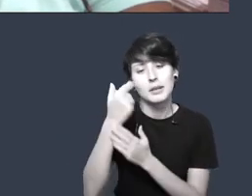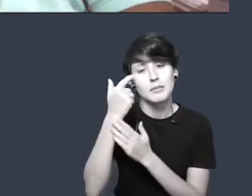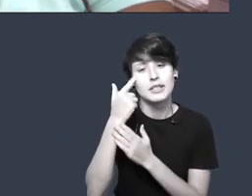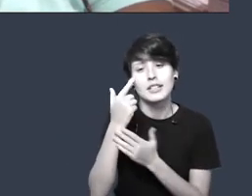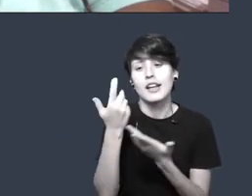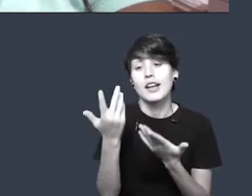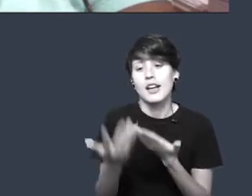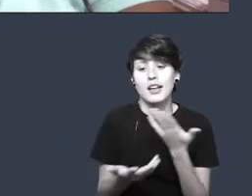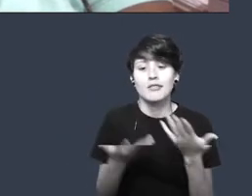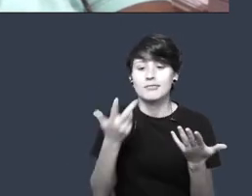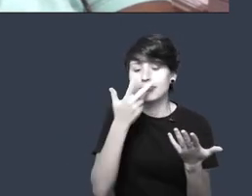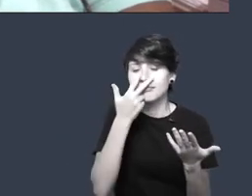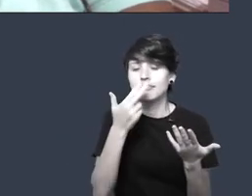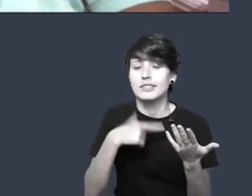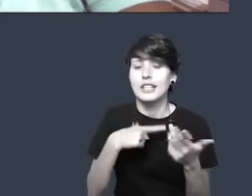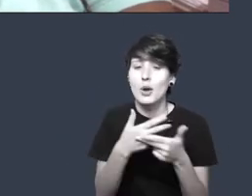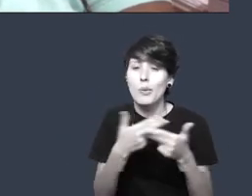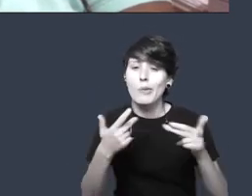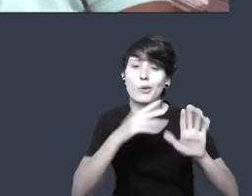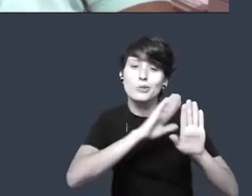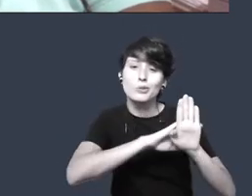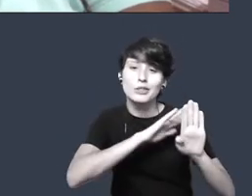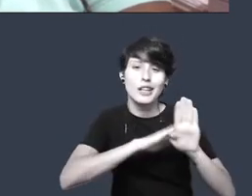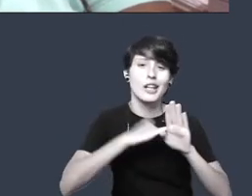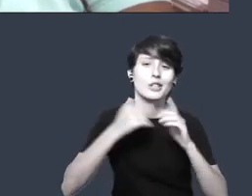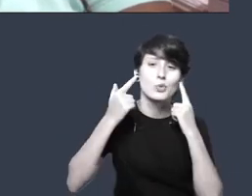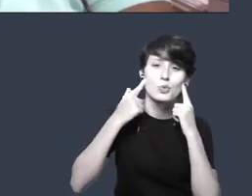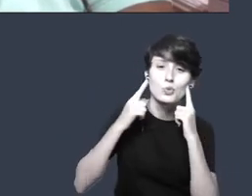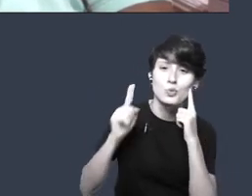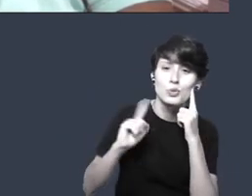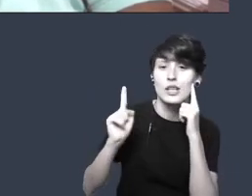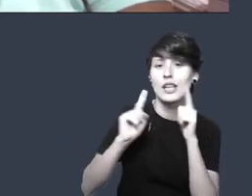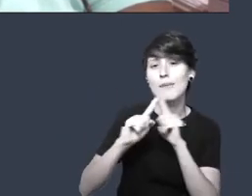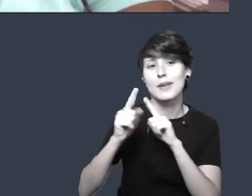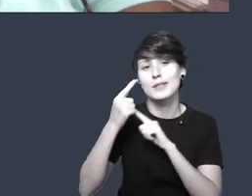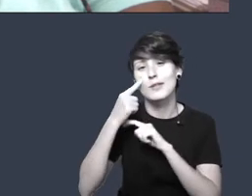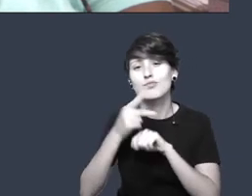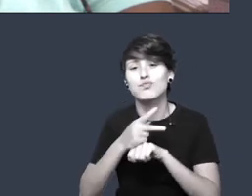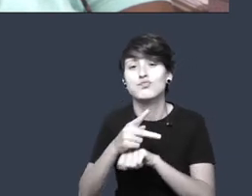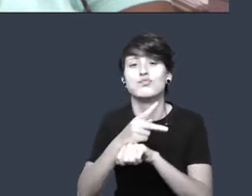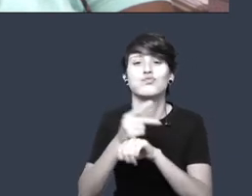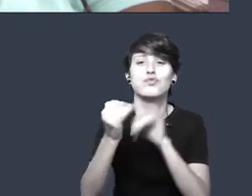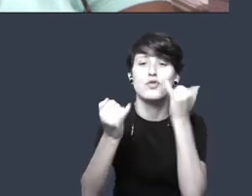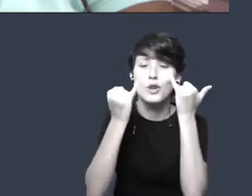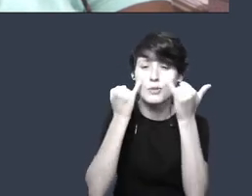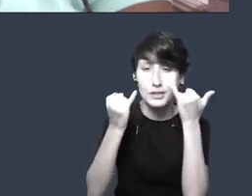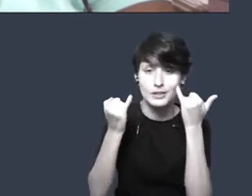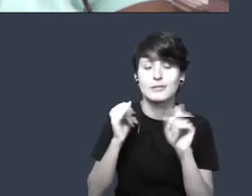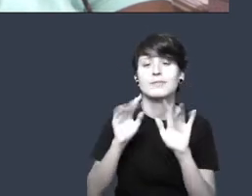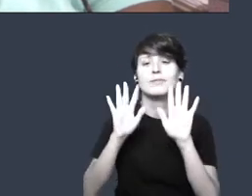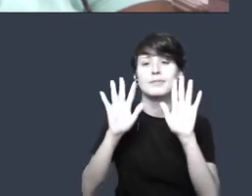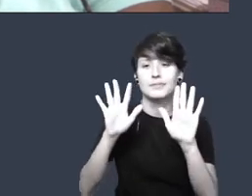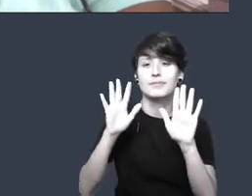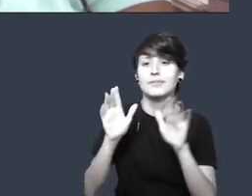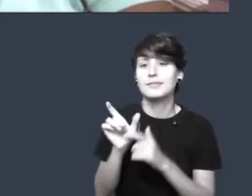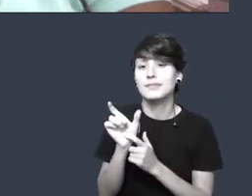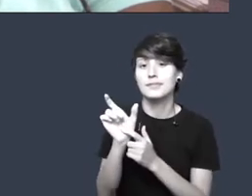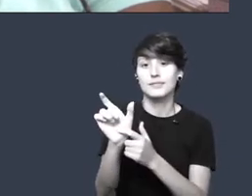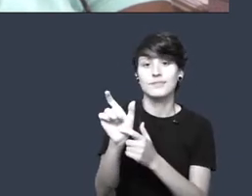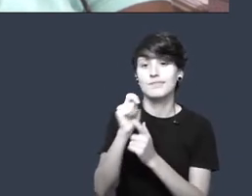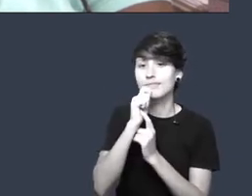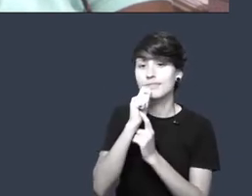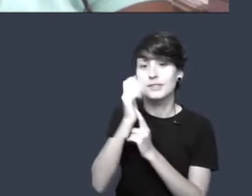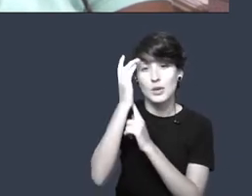daí não tem algo por trás que eu não sei e eu preciso me informar, né? Mas é um termo que eu ainda acho que